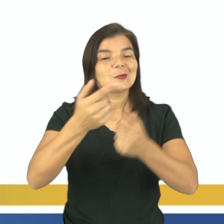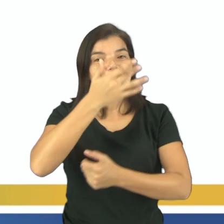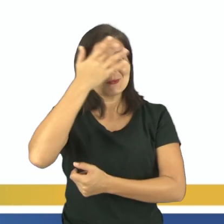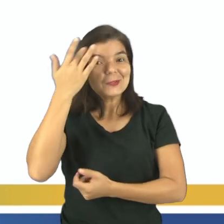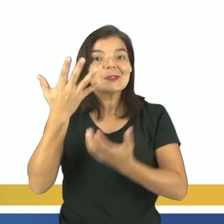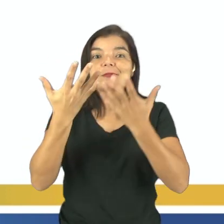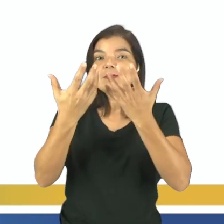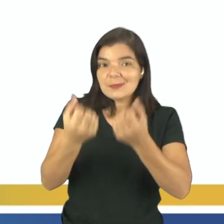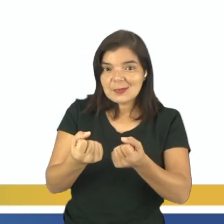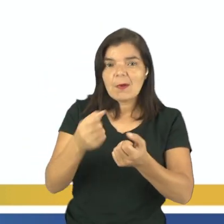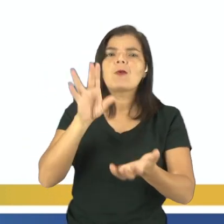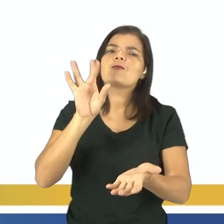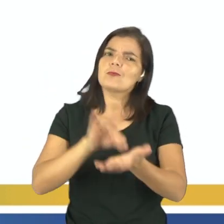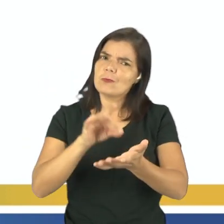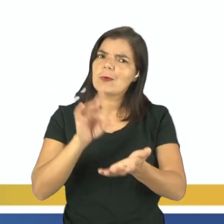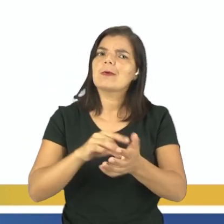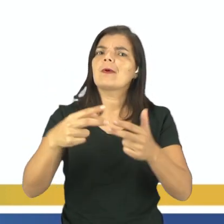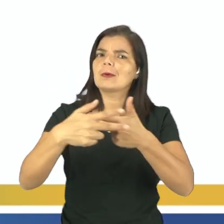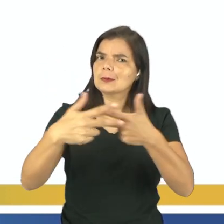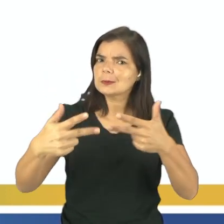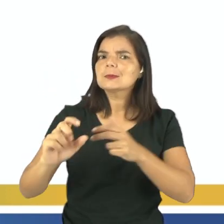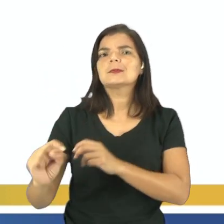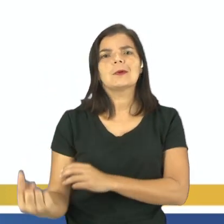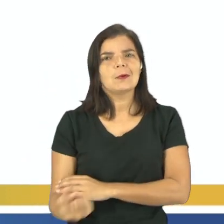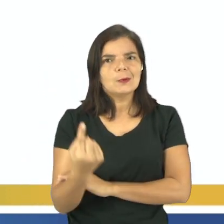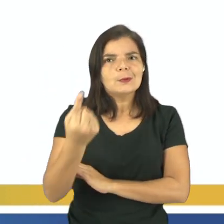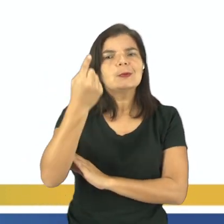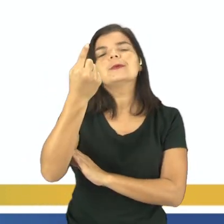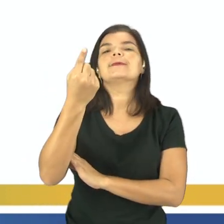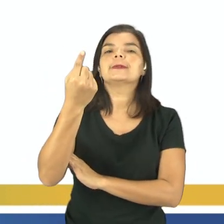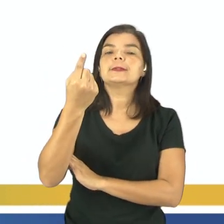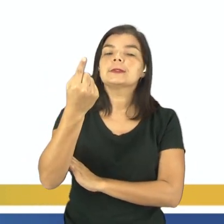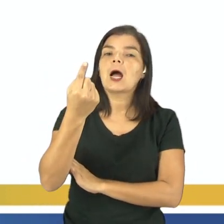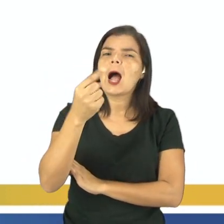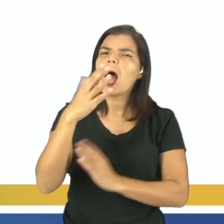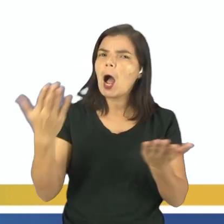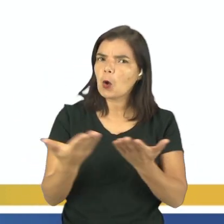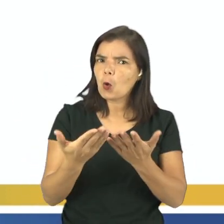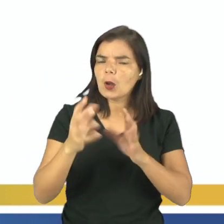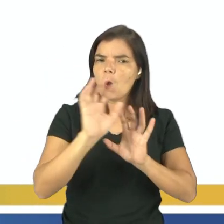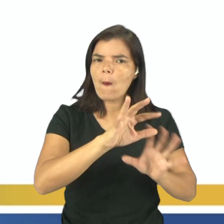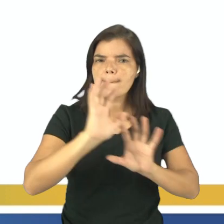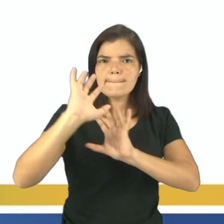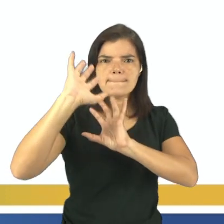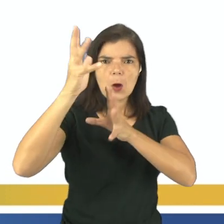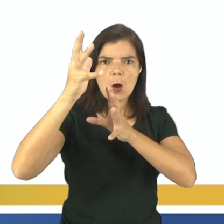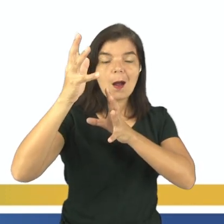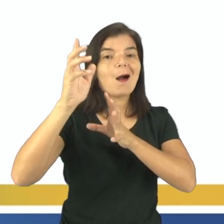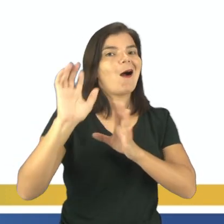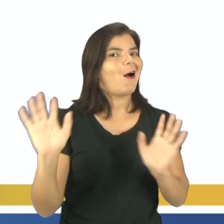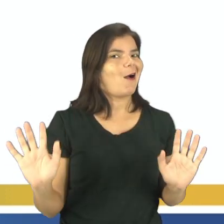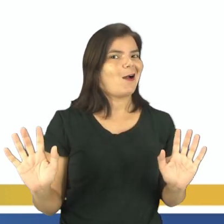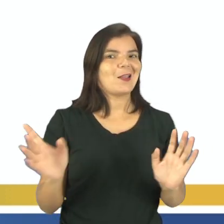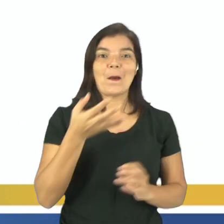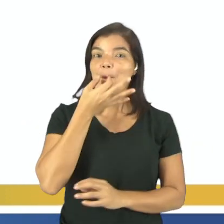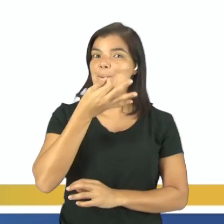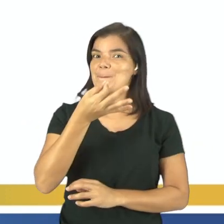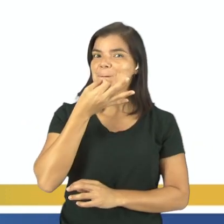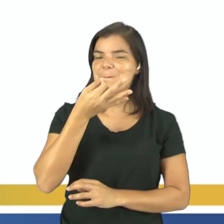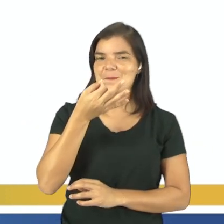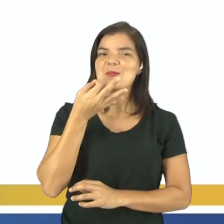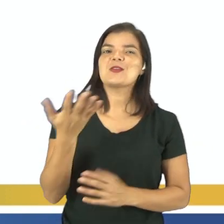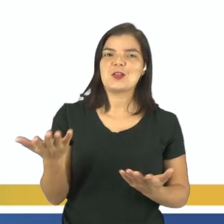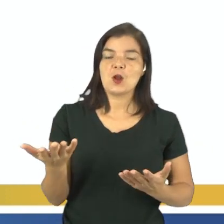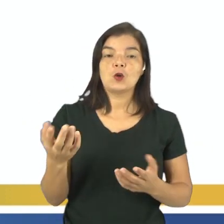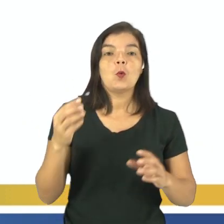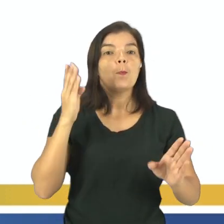concordar com isso. Ele é alto, é algo inquestionável. Ele deve jogar basquete. Bom, aí já é uma opinião que alguém deu